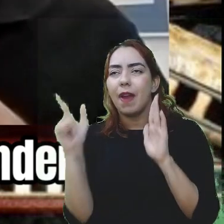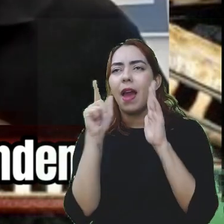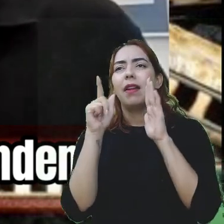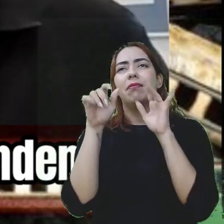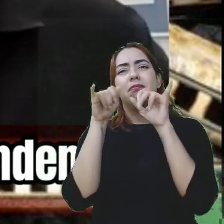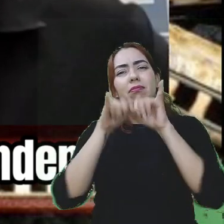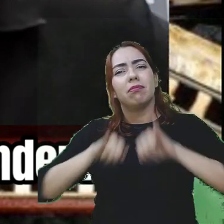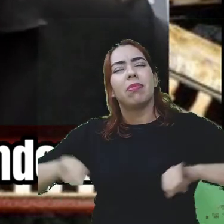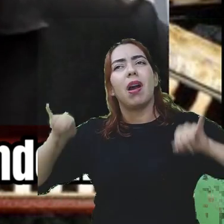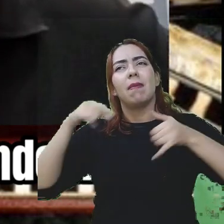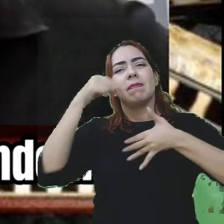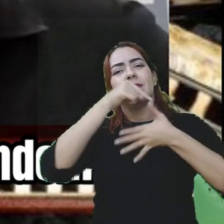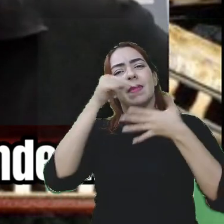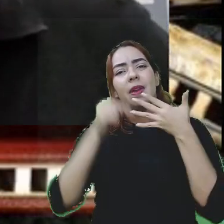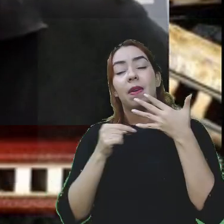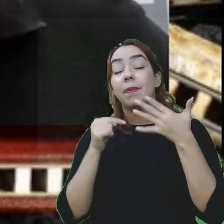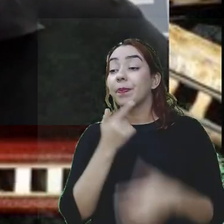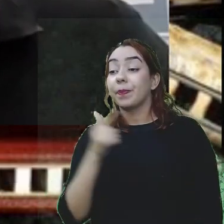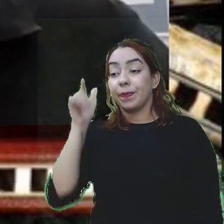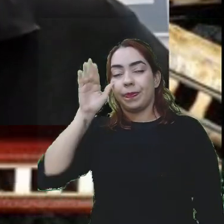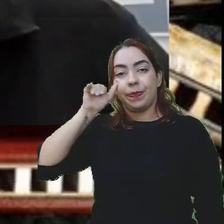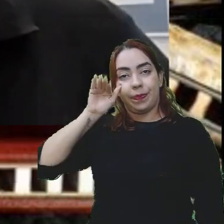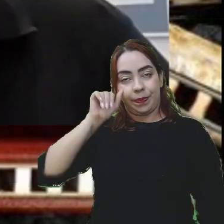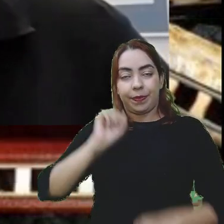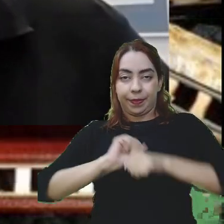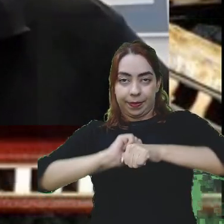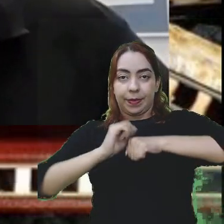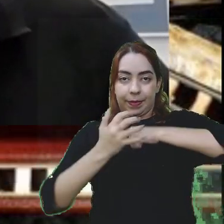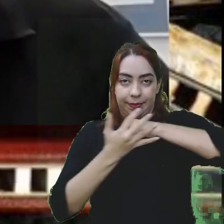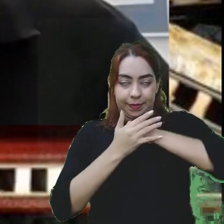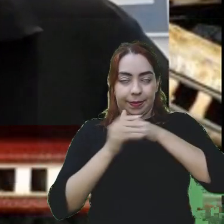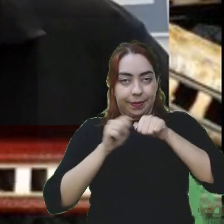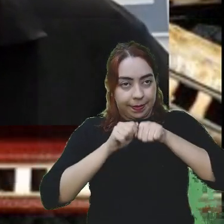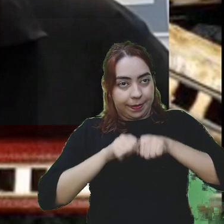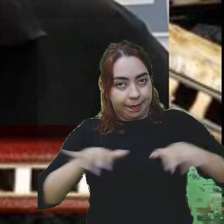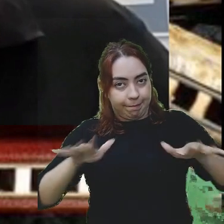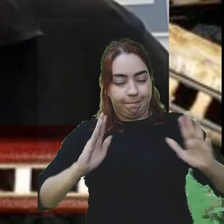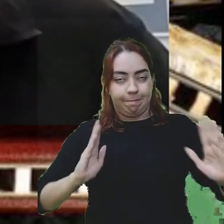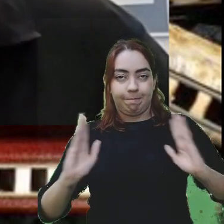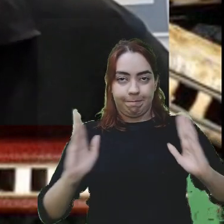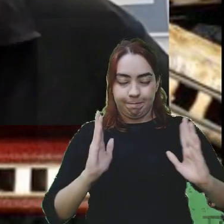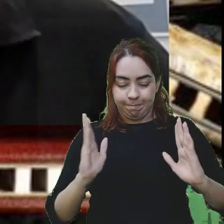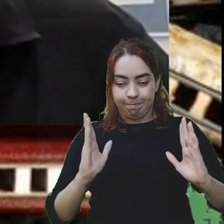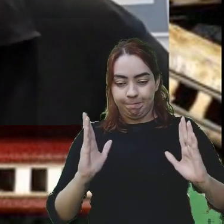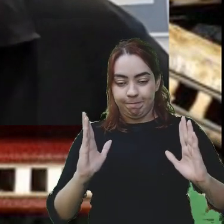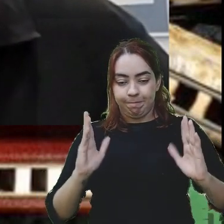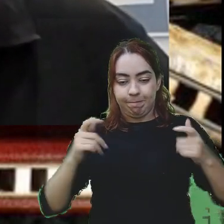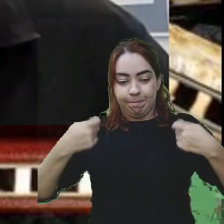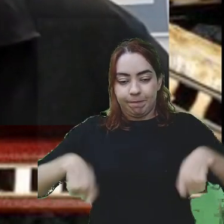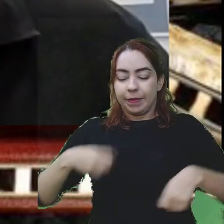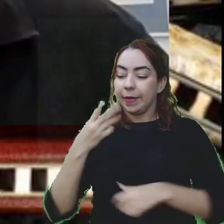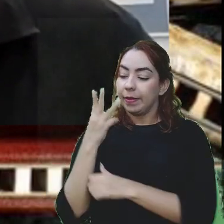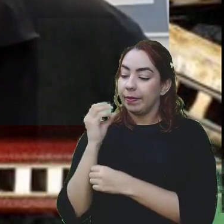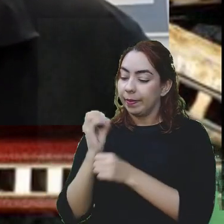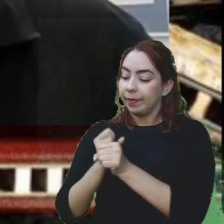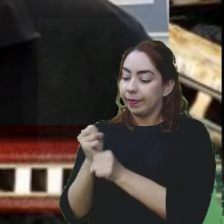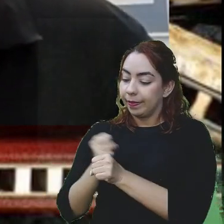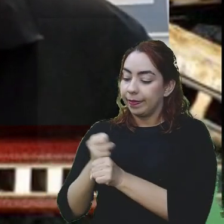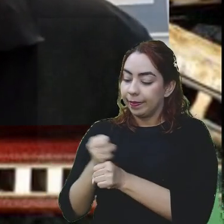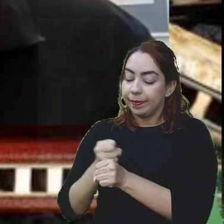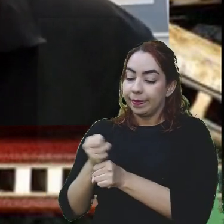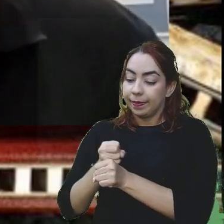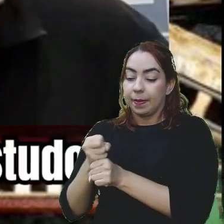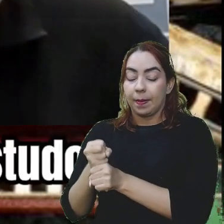uma coisa interessante também na pandemia, que eu mudei, depois de, sei lá, 30 e blau anos tocando de um jeito, eu mudei a